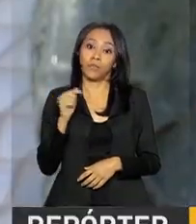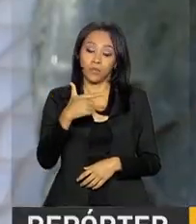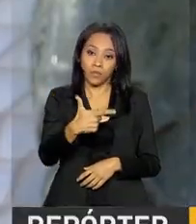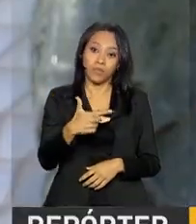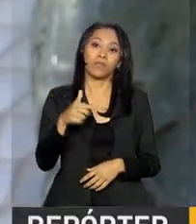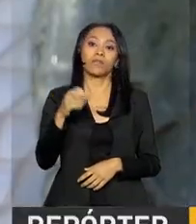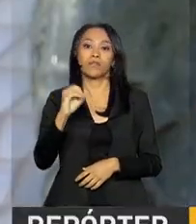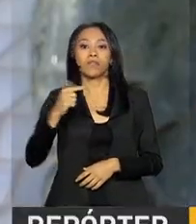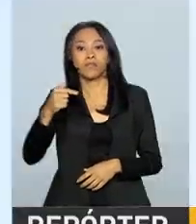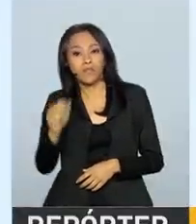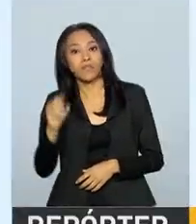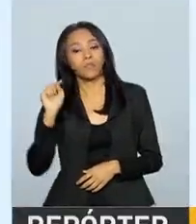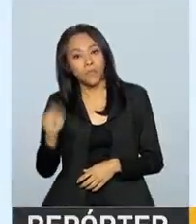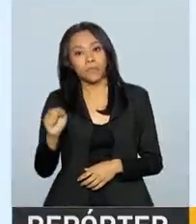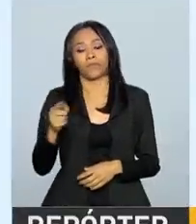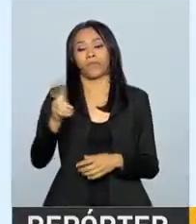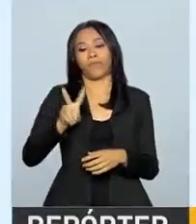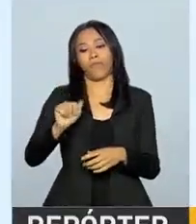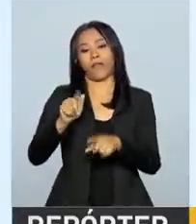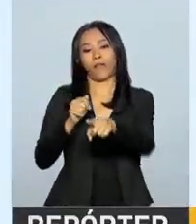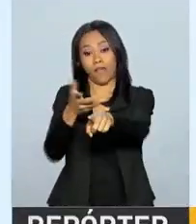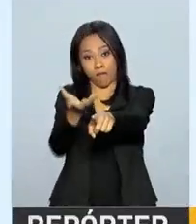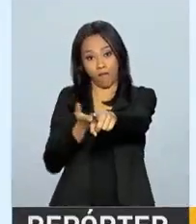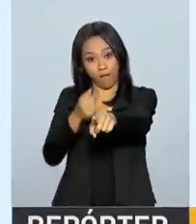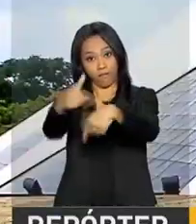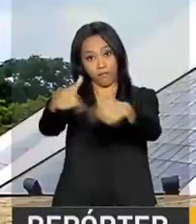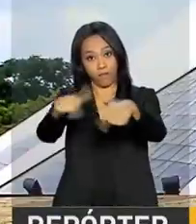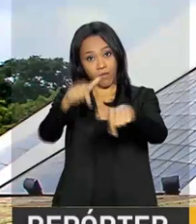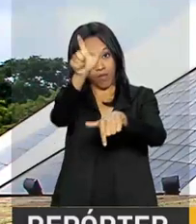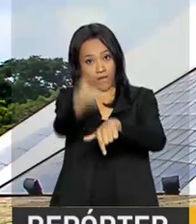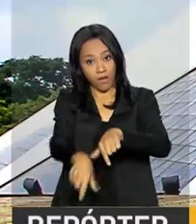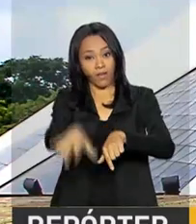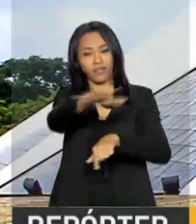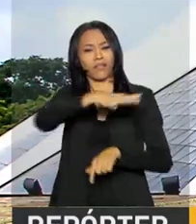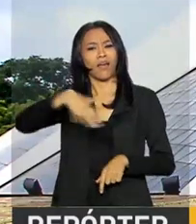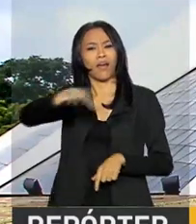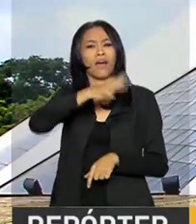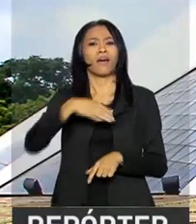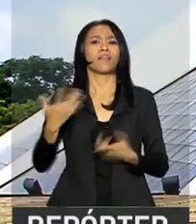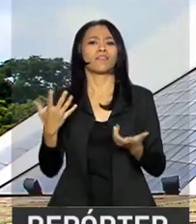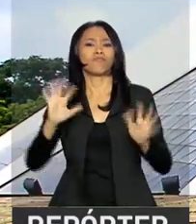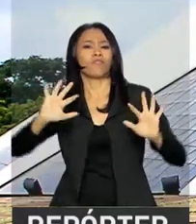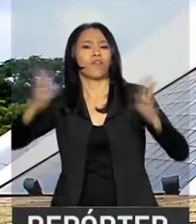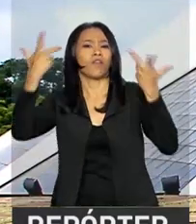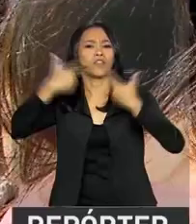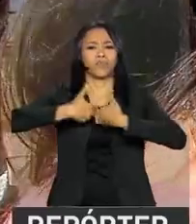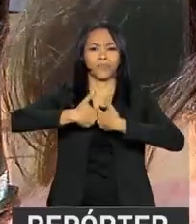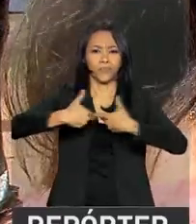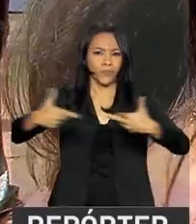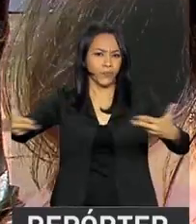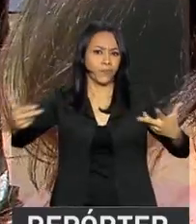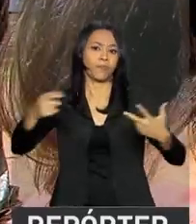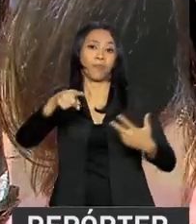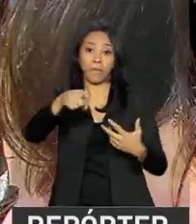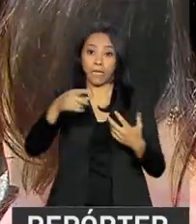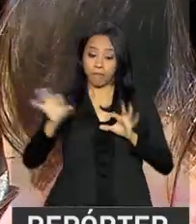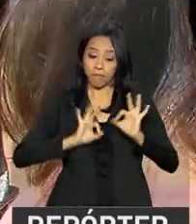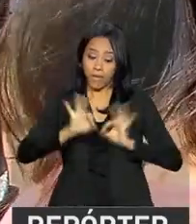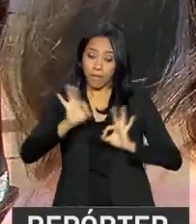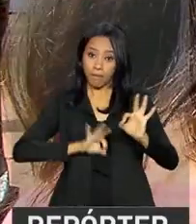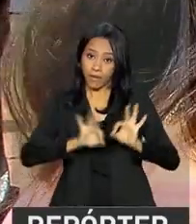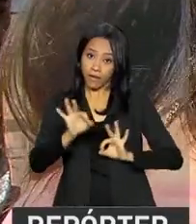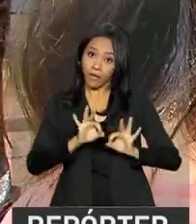Gabriel estuda jornalismo e quer trabalhar com produção de eventos culturais. Para chegar preparado ao mercado, ele deu um